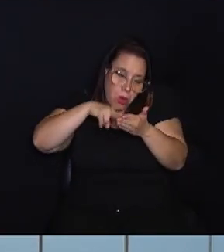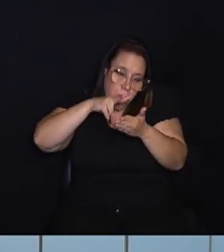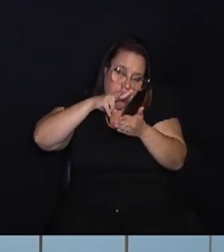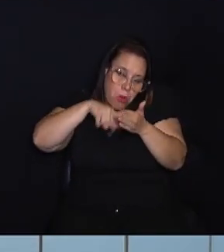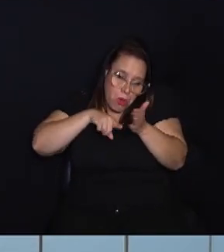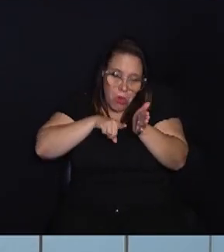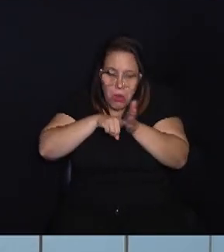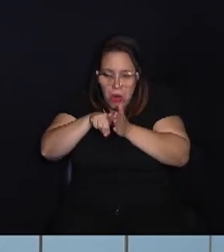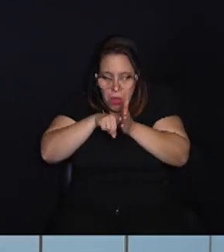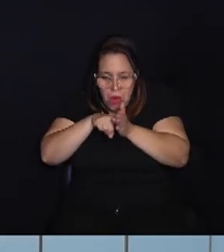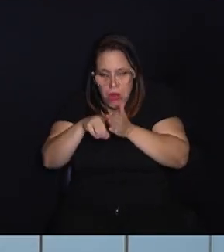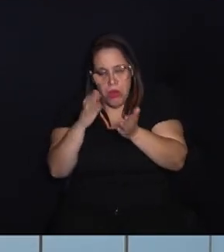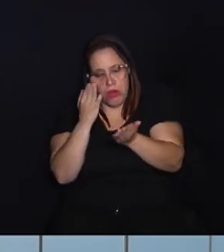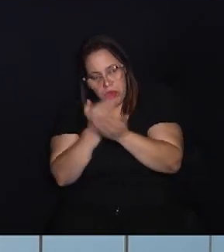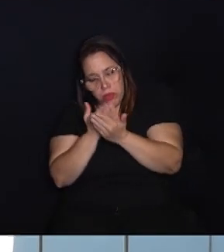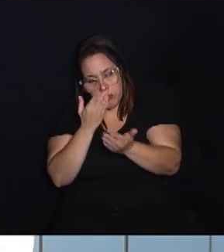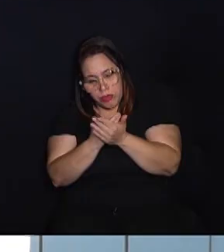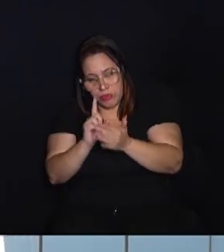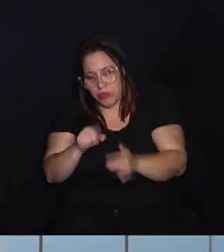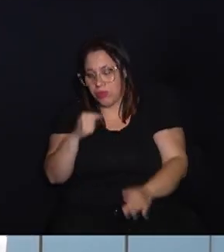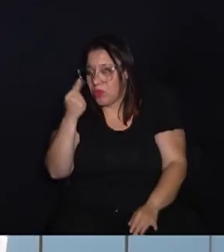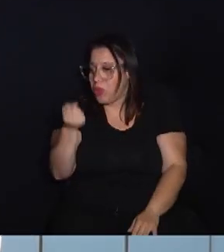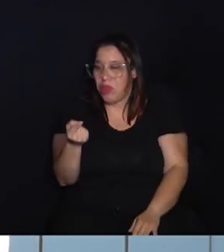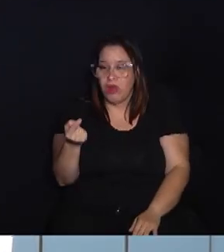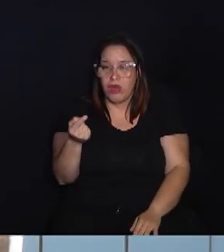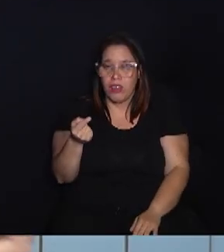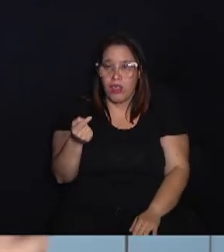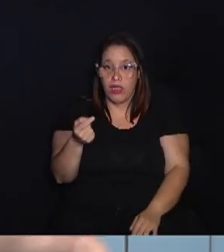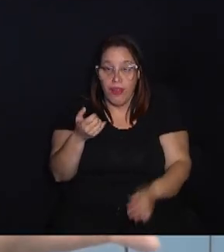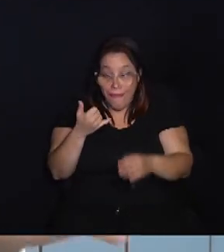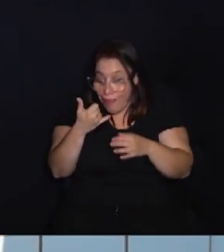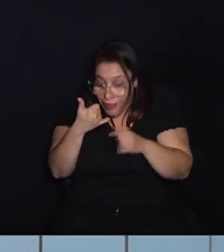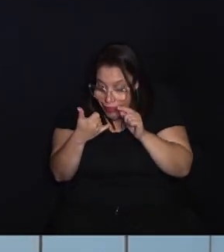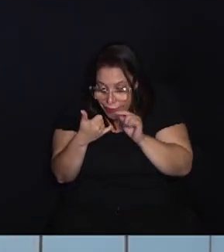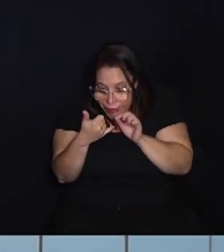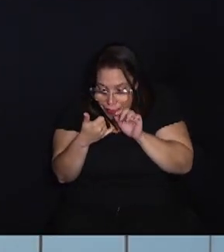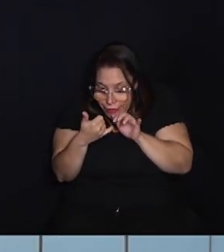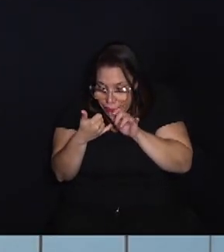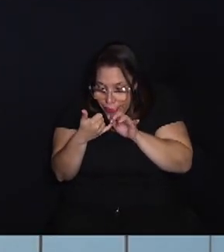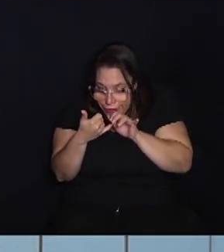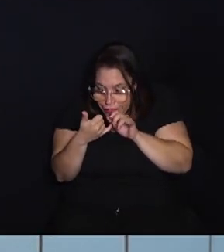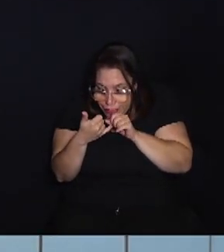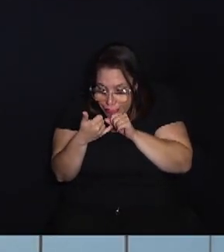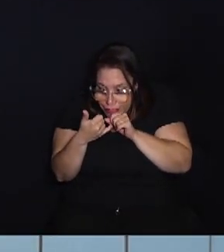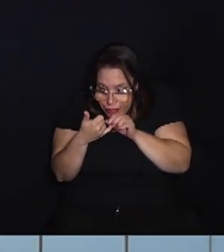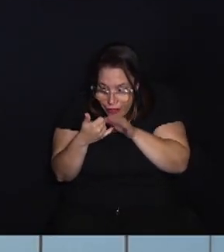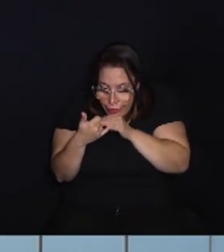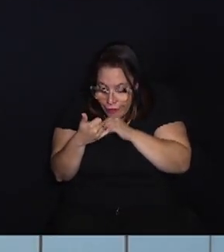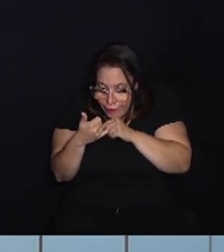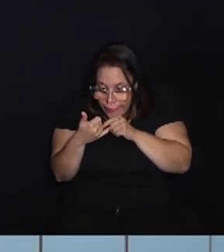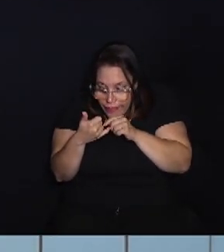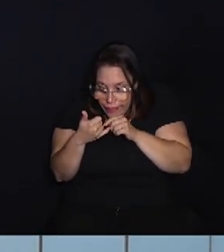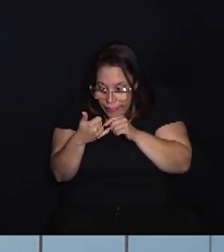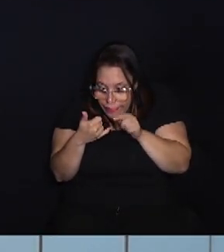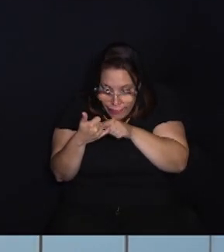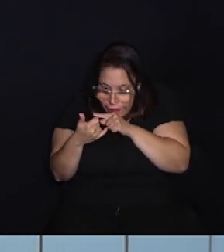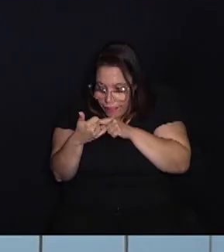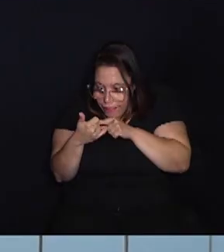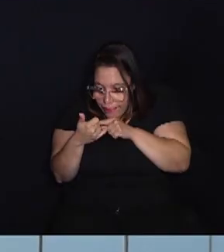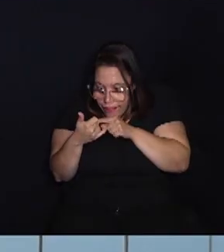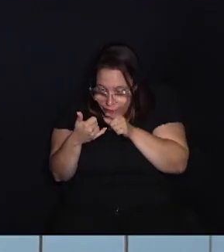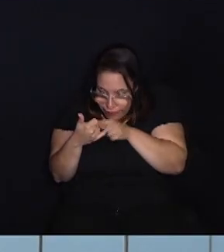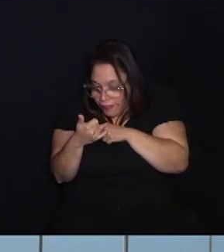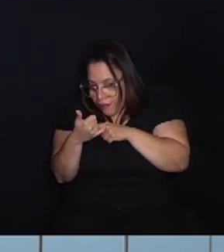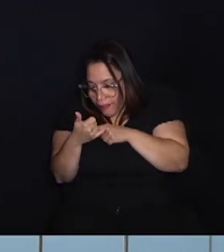pesquisa, estudando, fazendo alguma outra coisa, mas você fica parado naquilo, vendo rede social, essa coisa. Então,